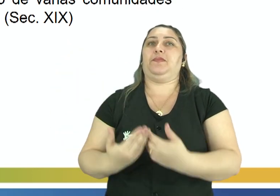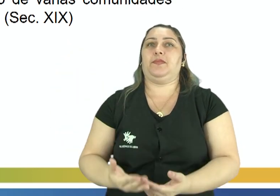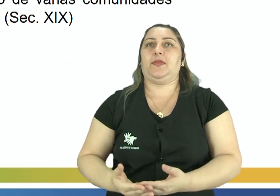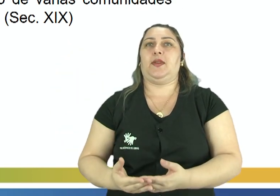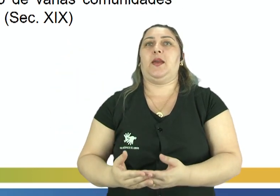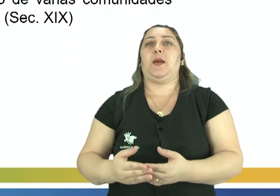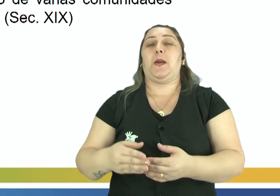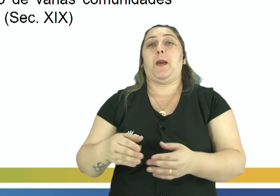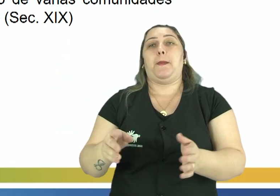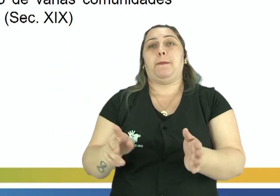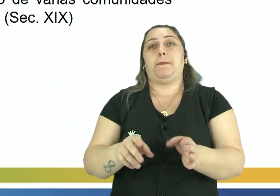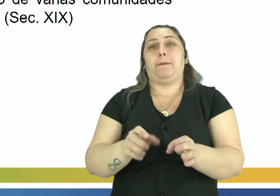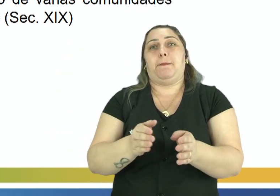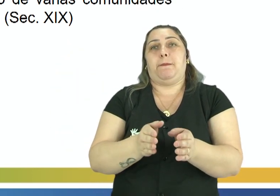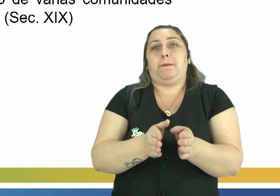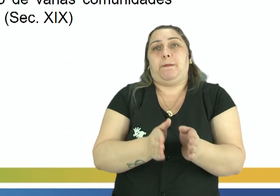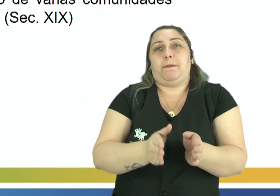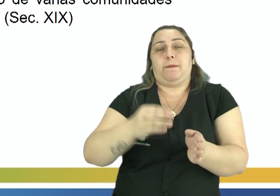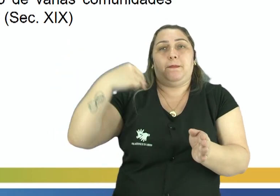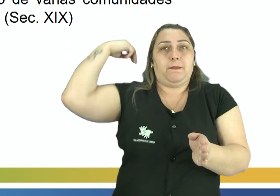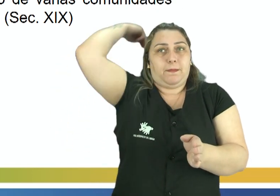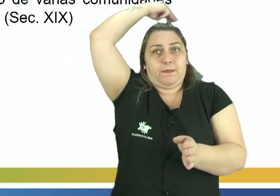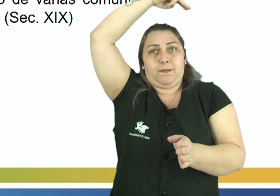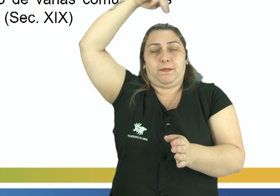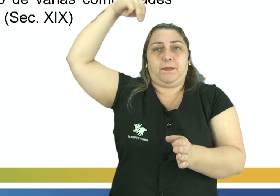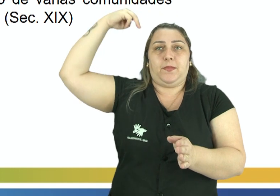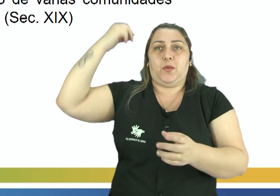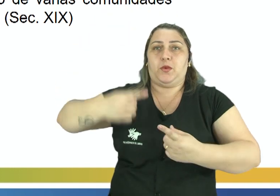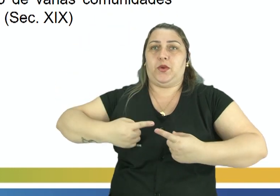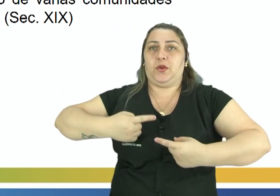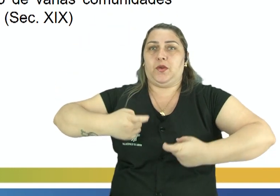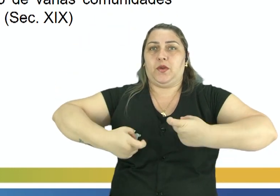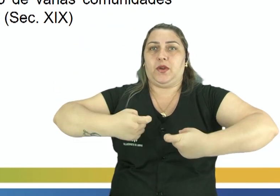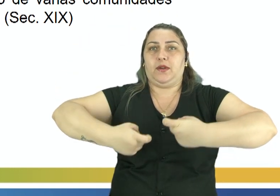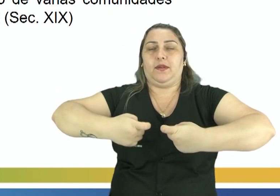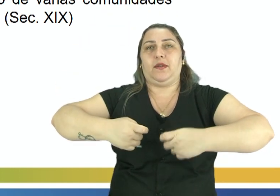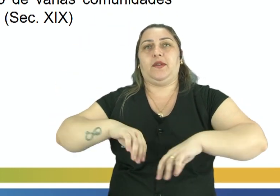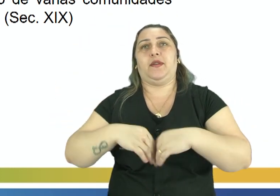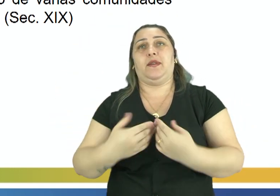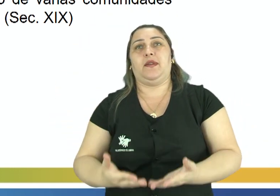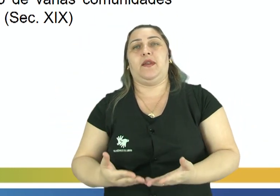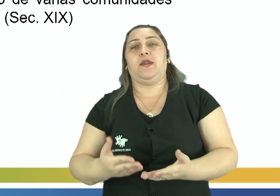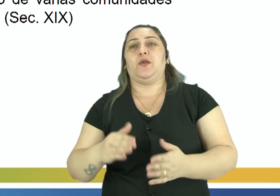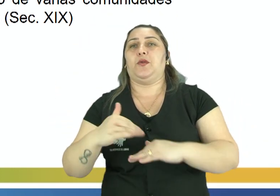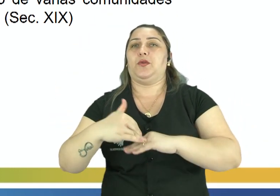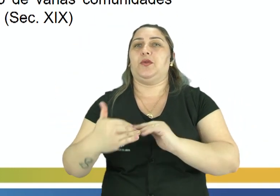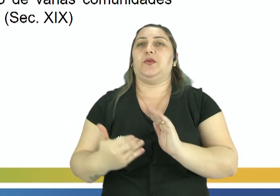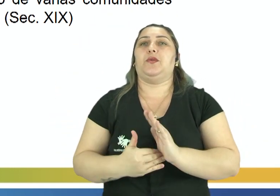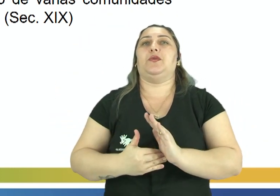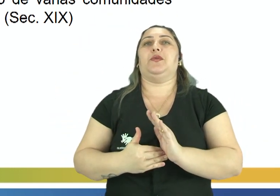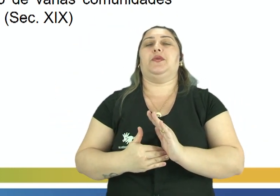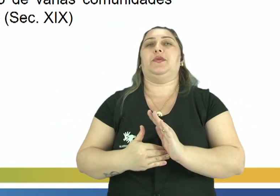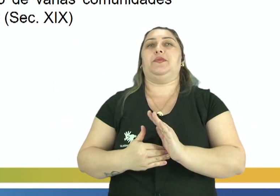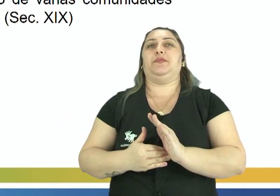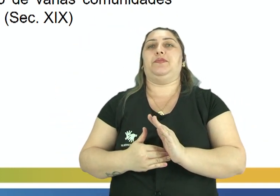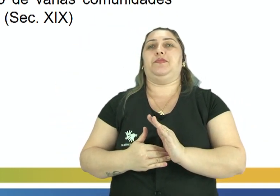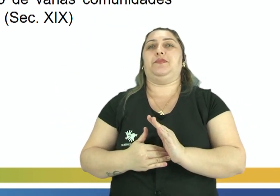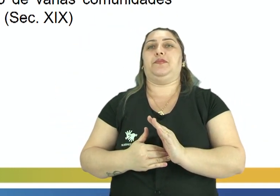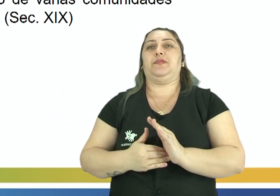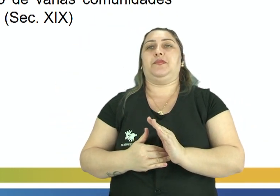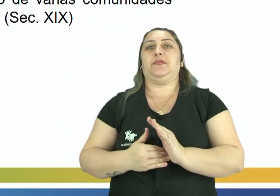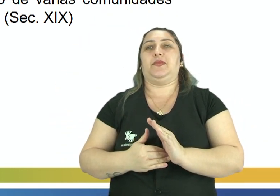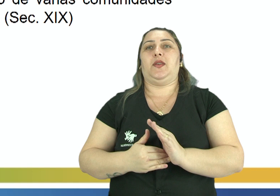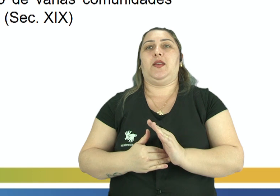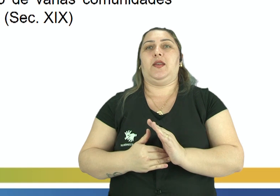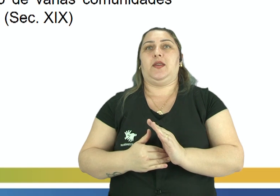partes do México, ou seja de forma por meio de guerras. Então, isso tudo, essa ideologia,